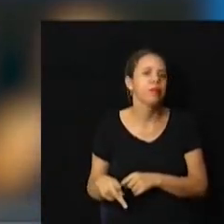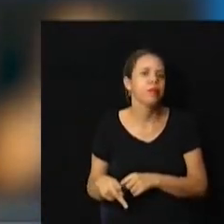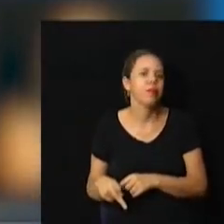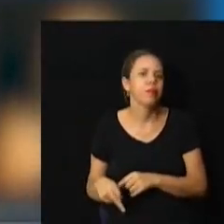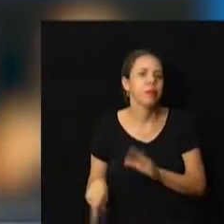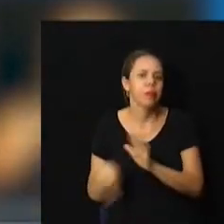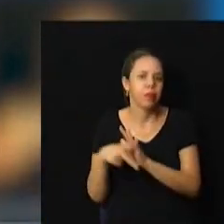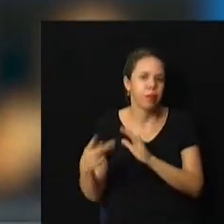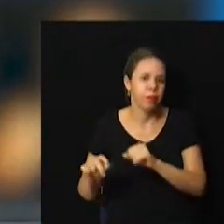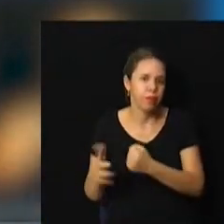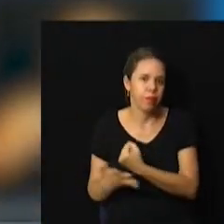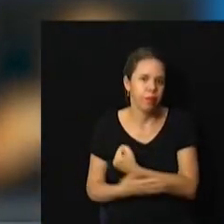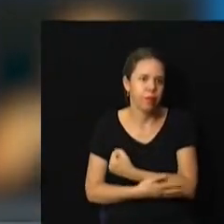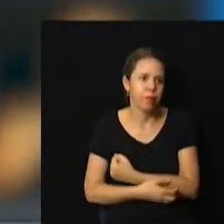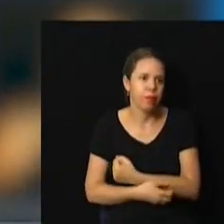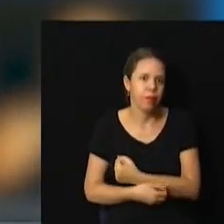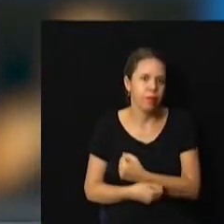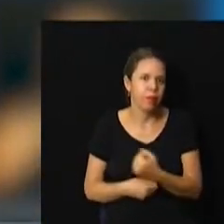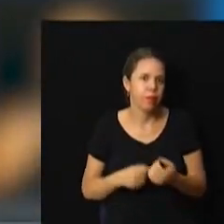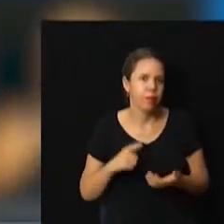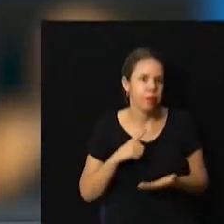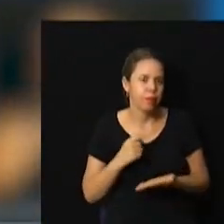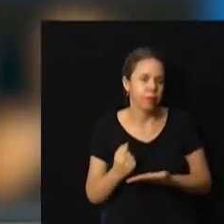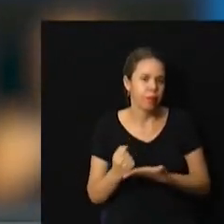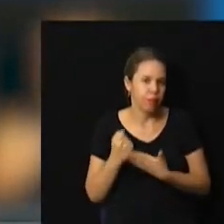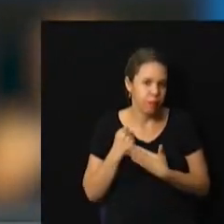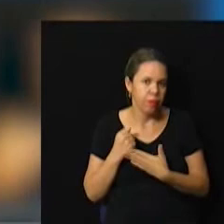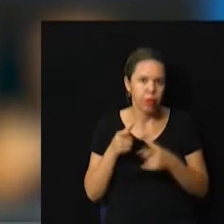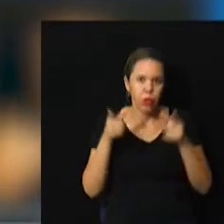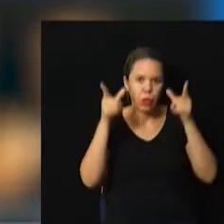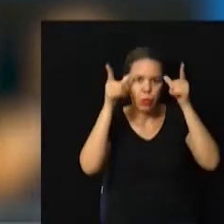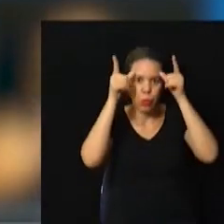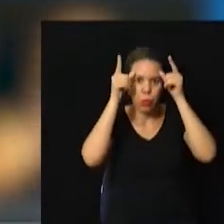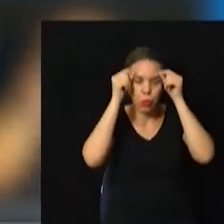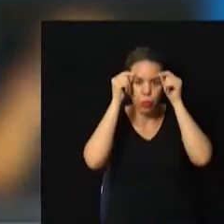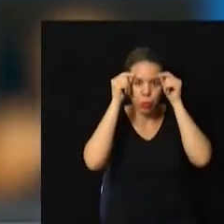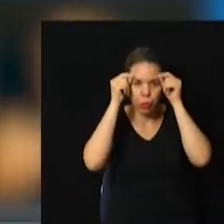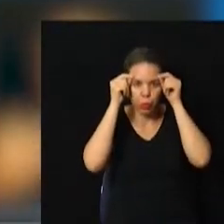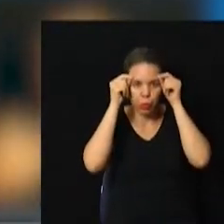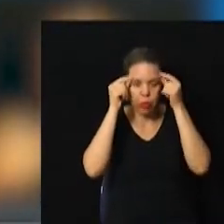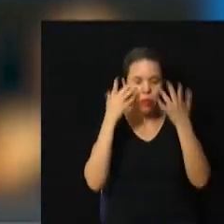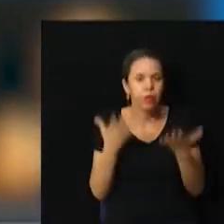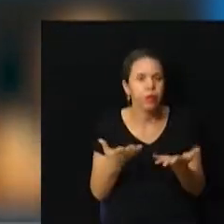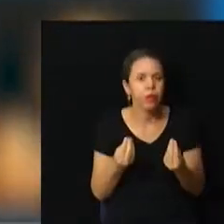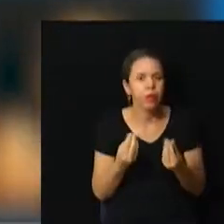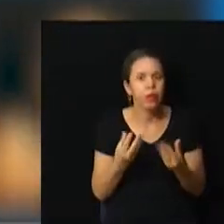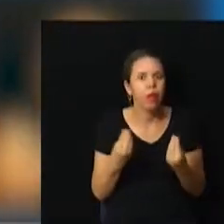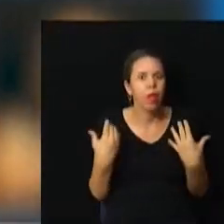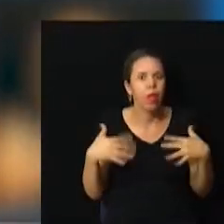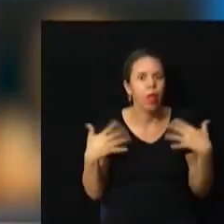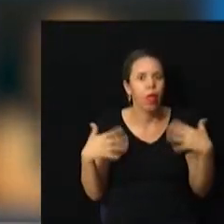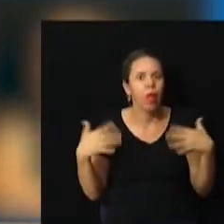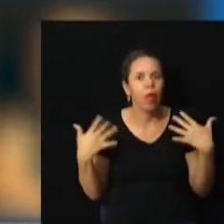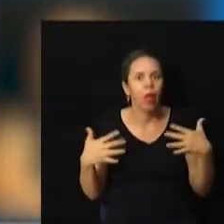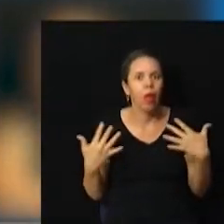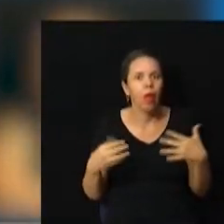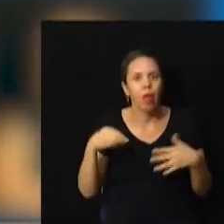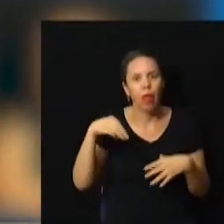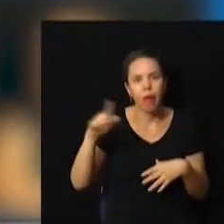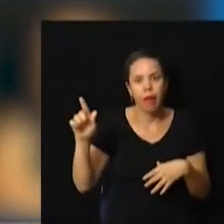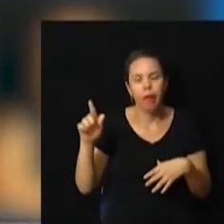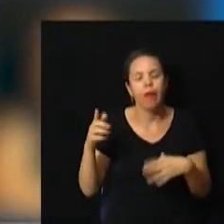Ele praticamente ficou exclusivo para a Covid, nos deu um desafogo terrível, ou ótimo, né, vamos dizer